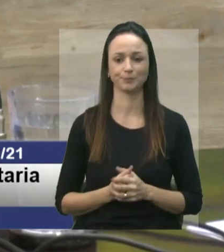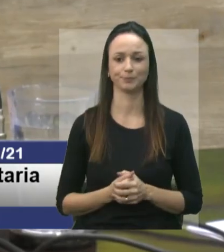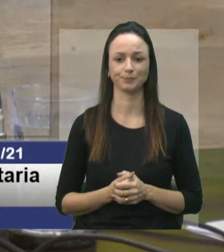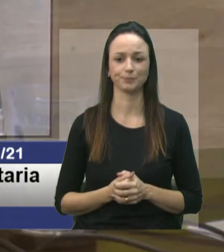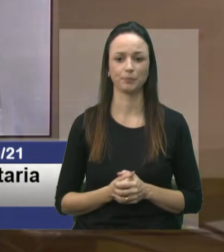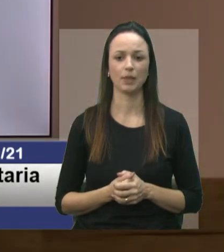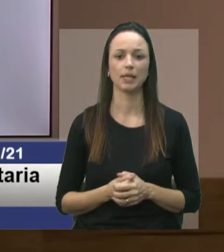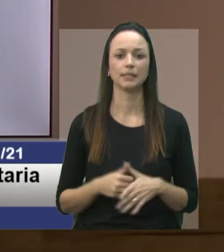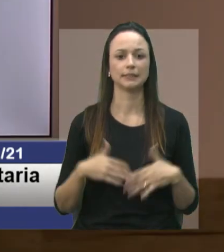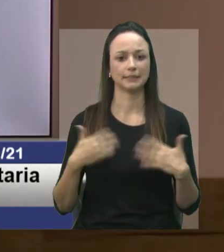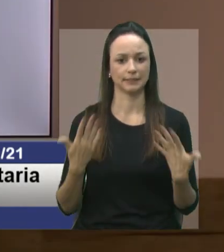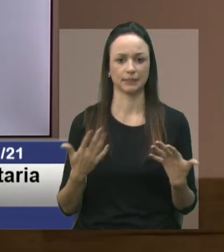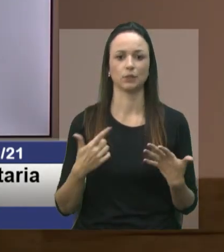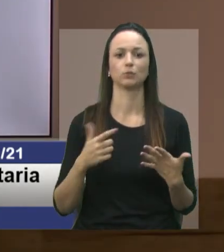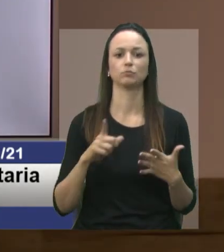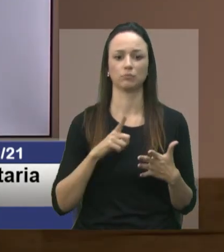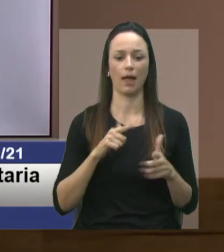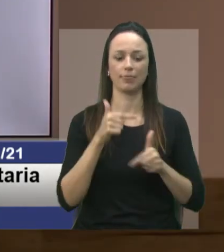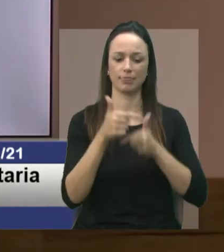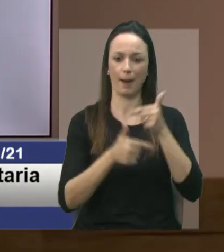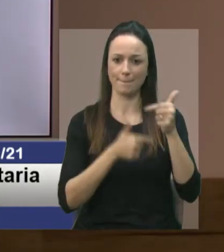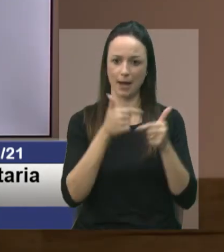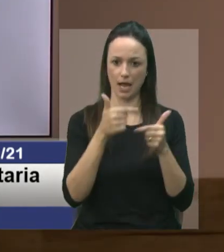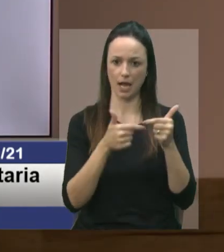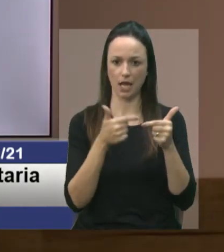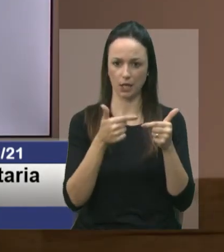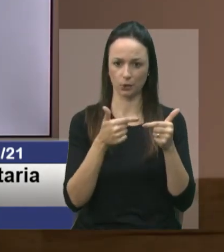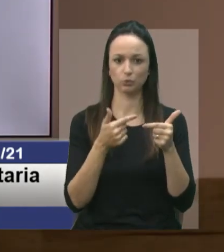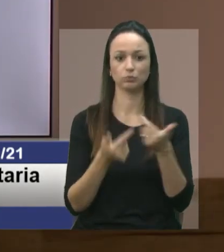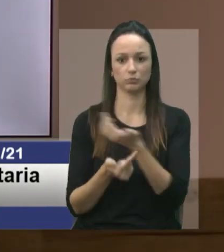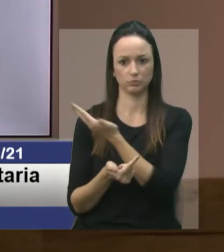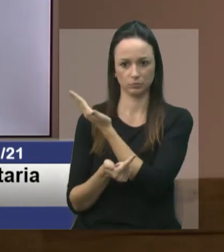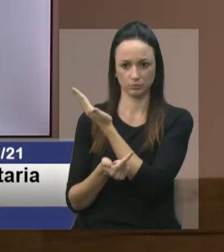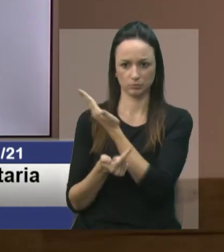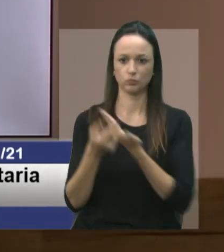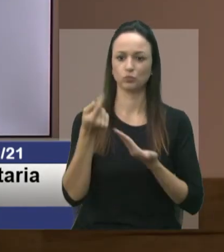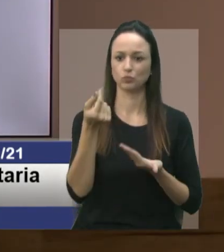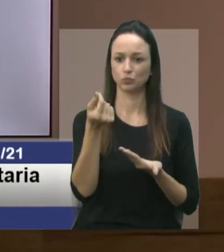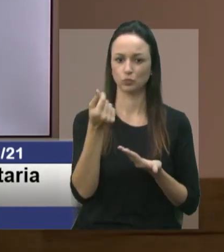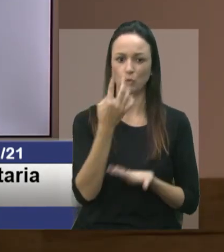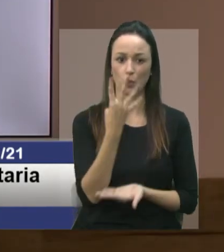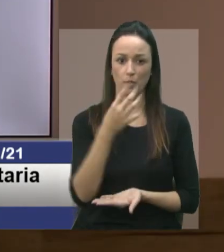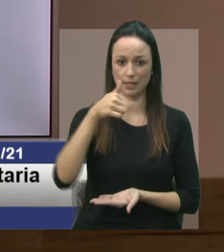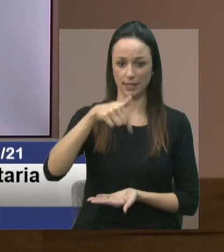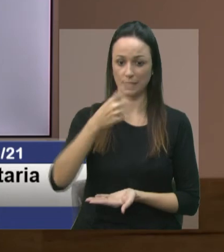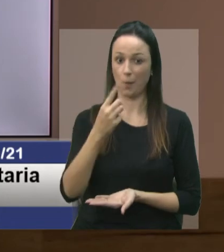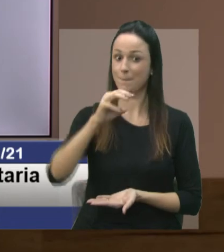Então, nós estamos trabalhando com um orçamento de